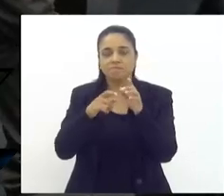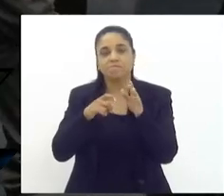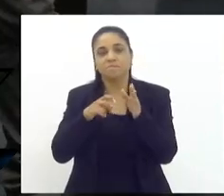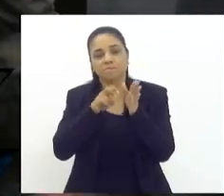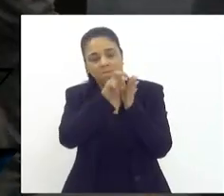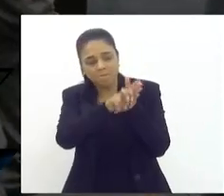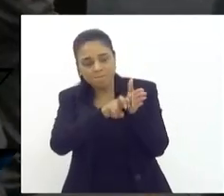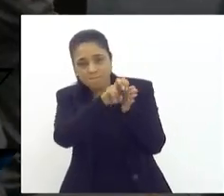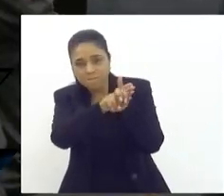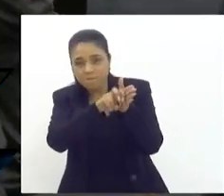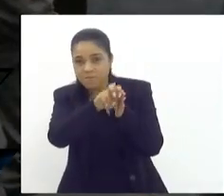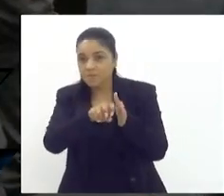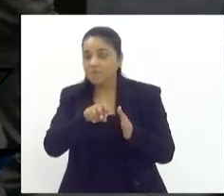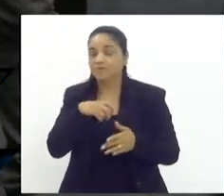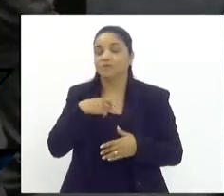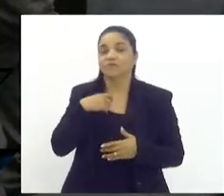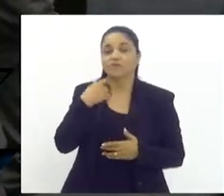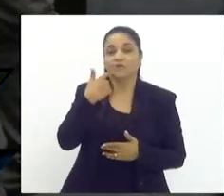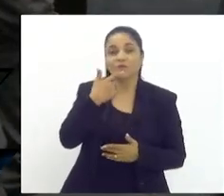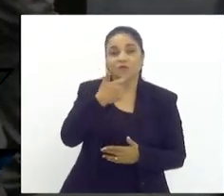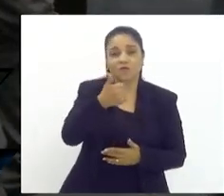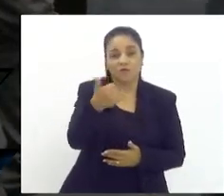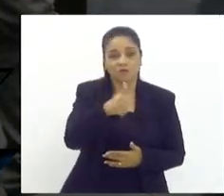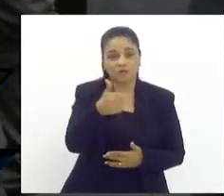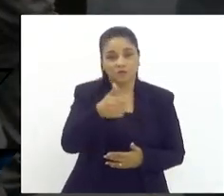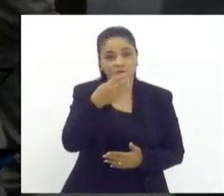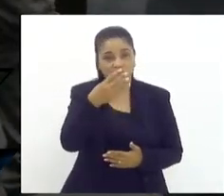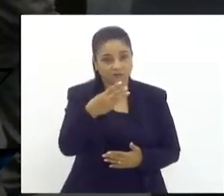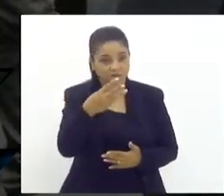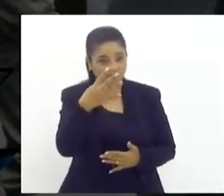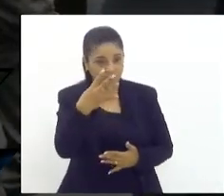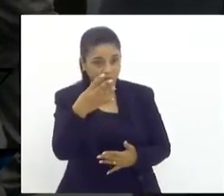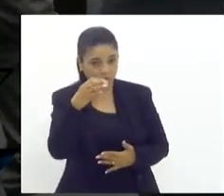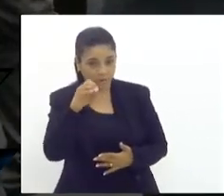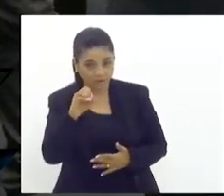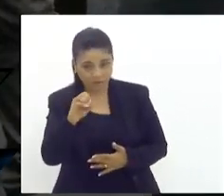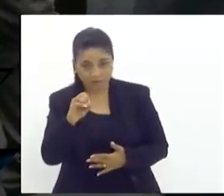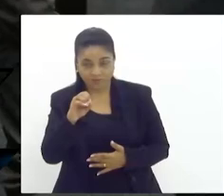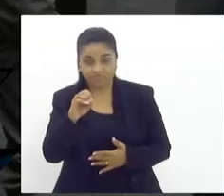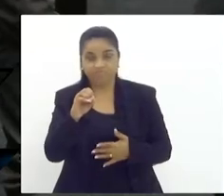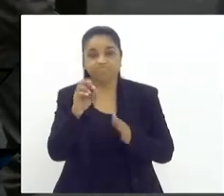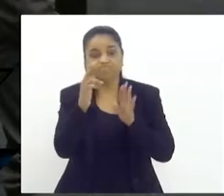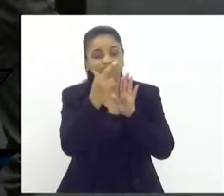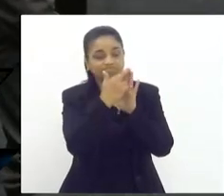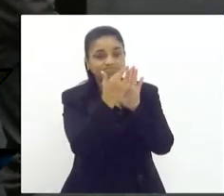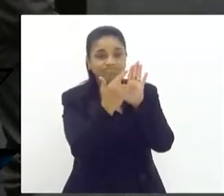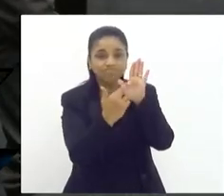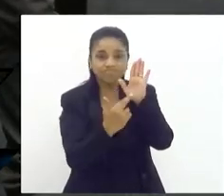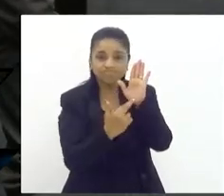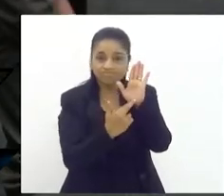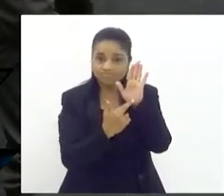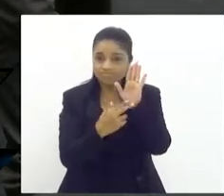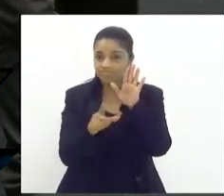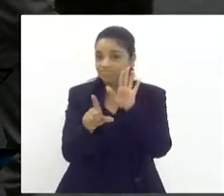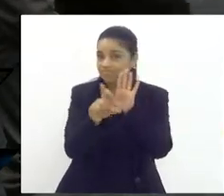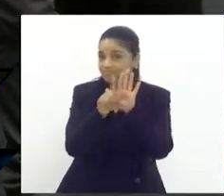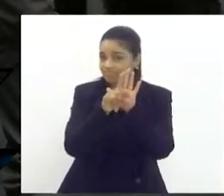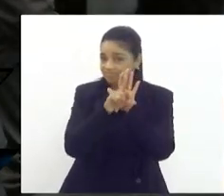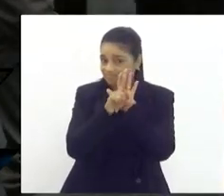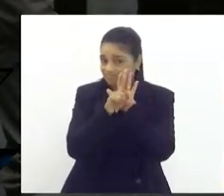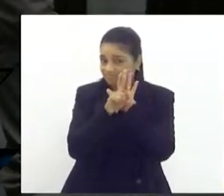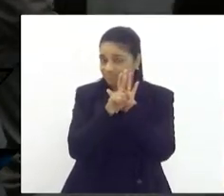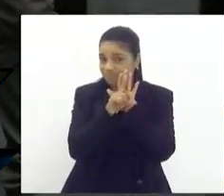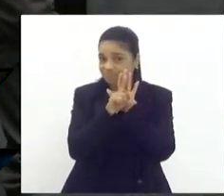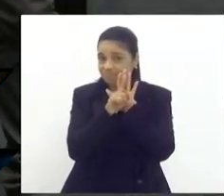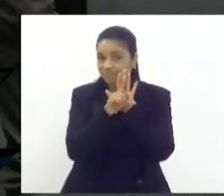11.340 que instituiu uma normativa Legislativa garantindo